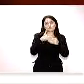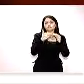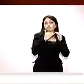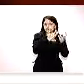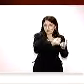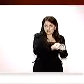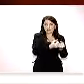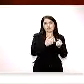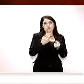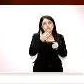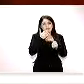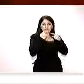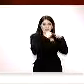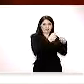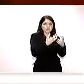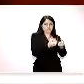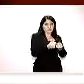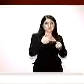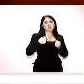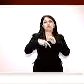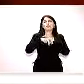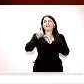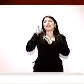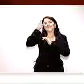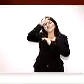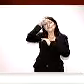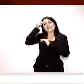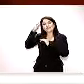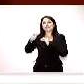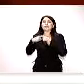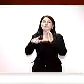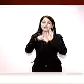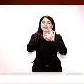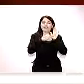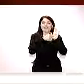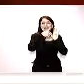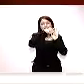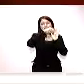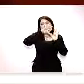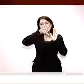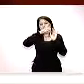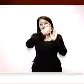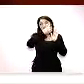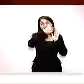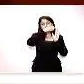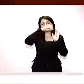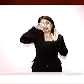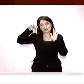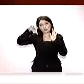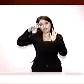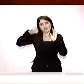preliminar considerando que a notificação do ex-prefeito está amparada na lei complementar 7993 daí a